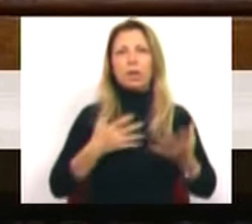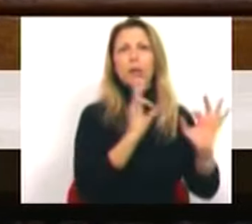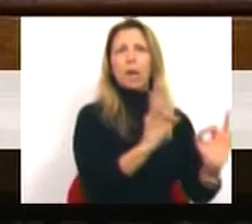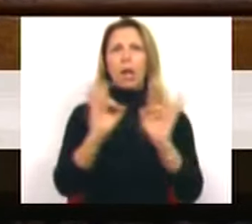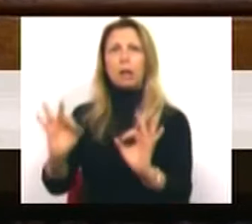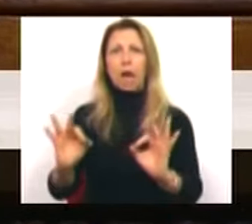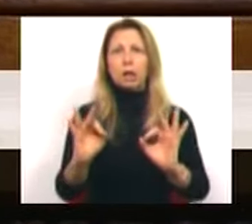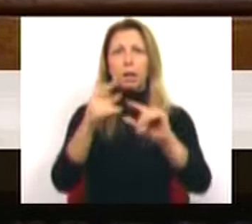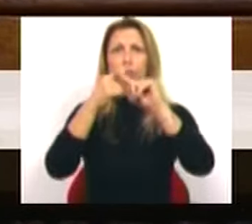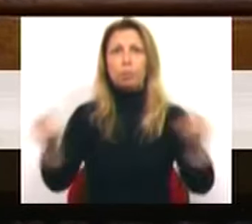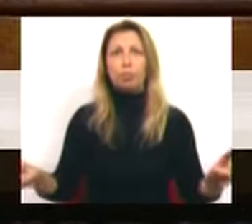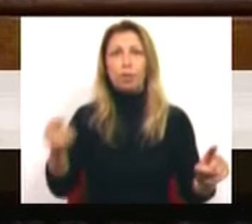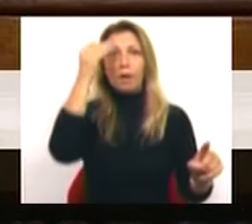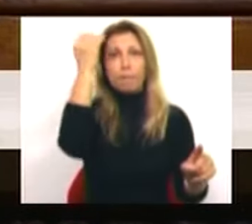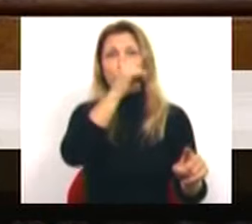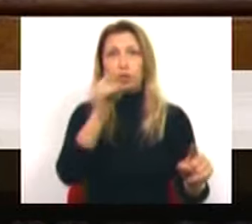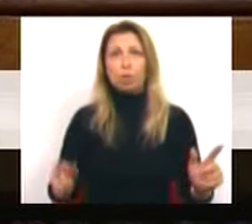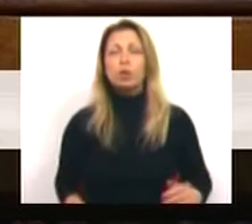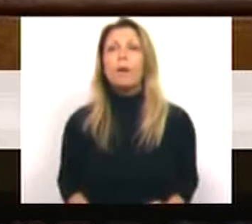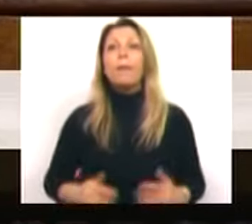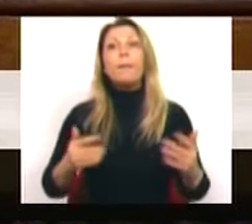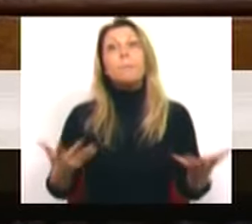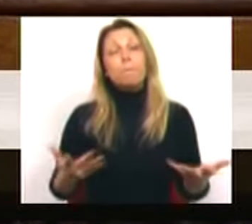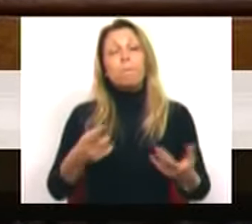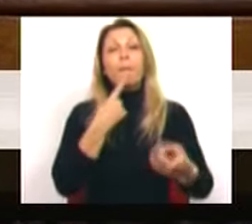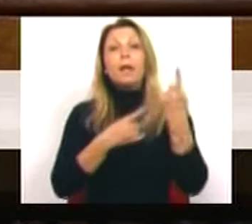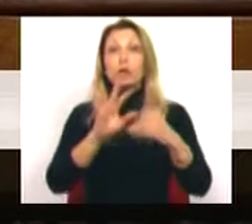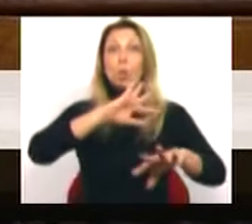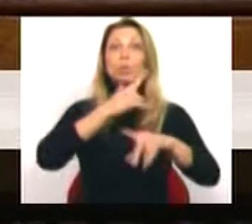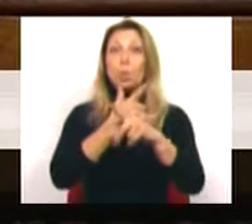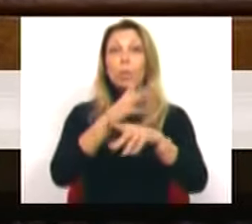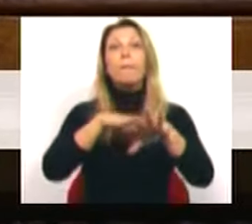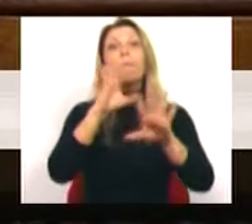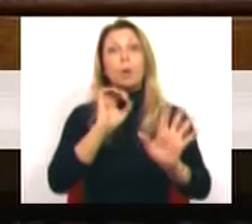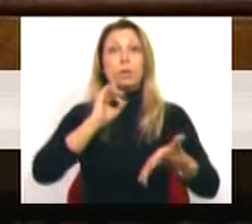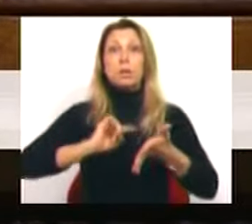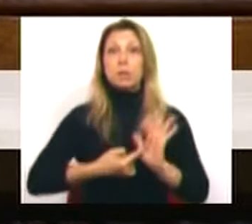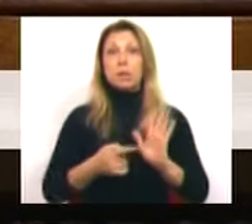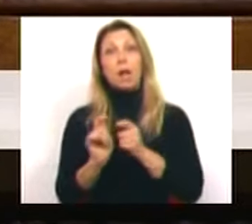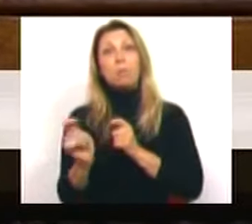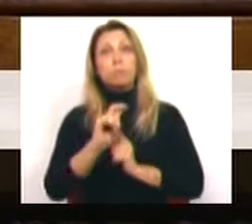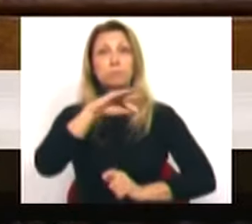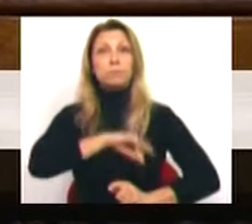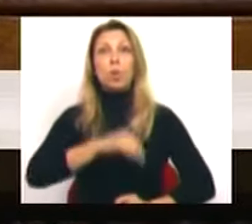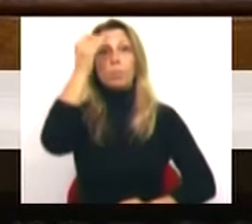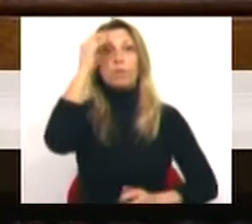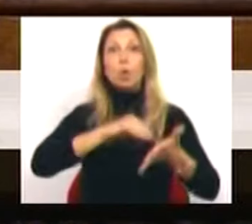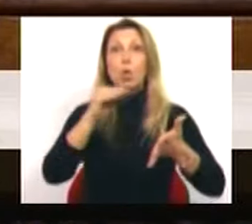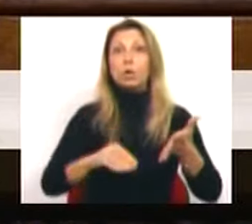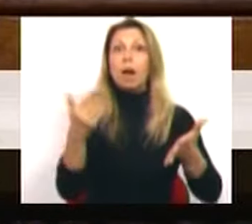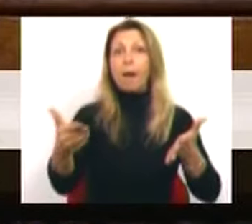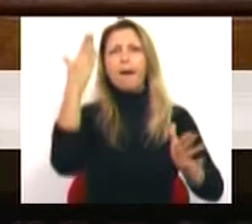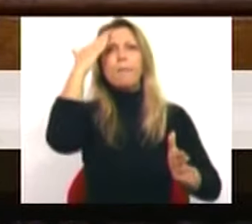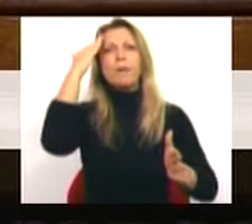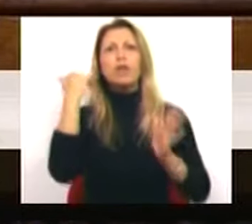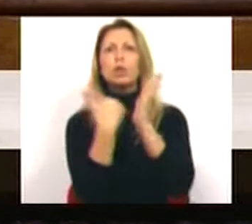desigual entre docentes. Outras questões que abordamos passam pela necessidade de remuneração dos docentes contratados de acordo com o previsto no